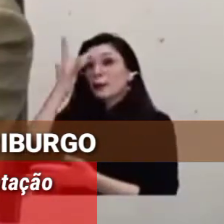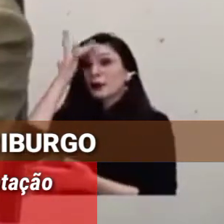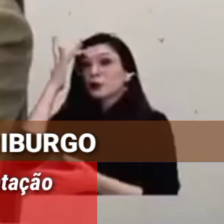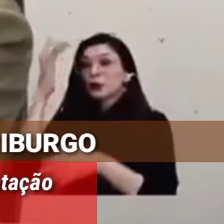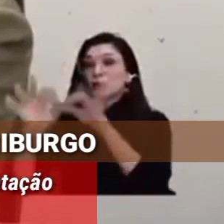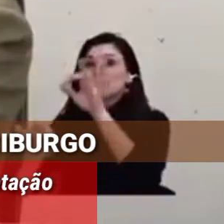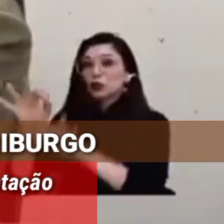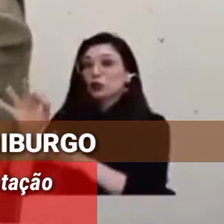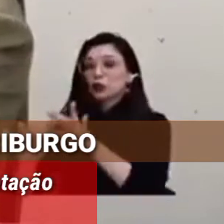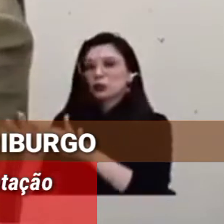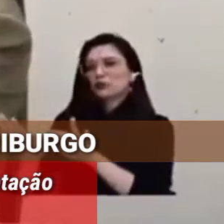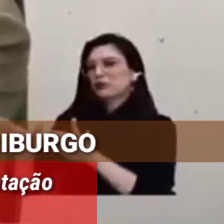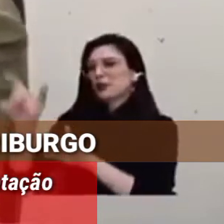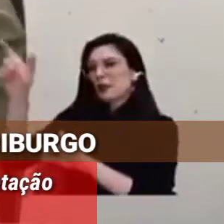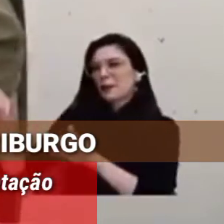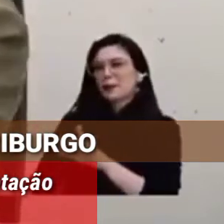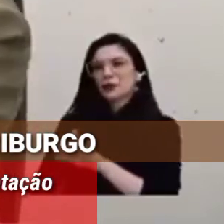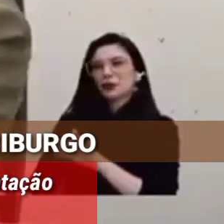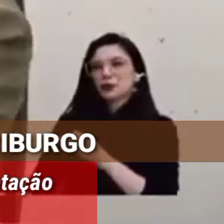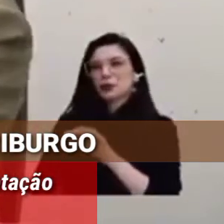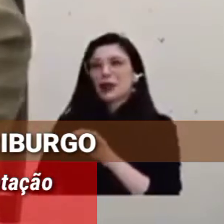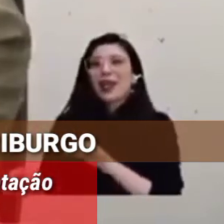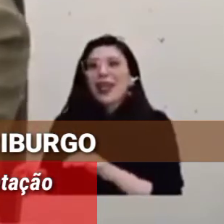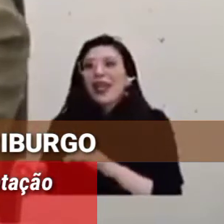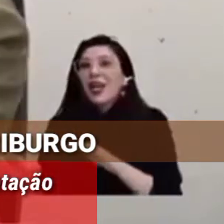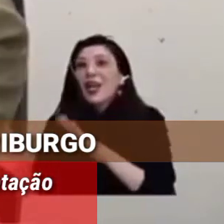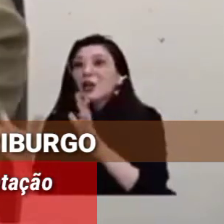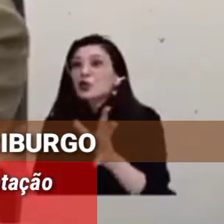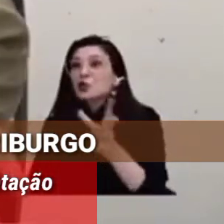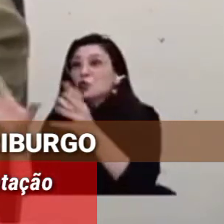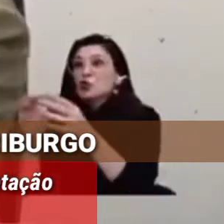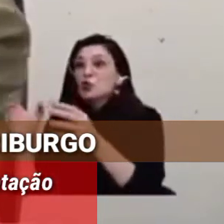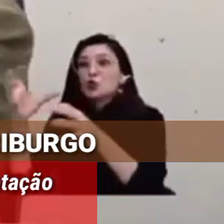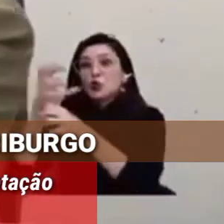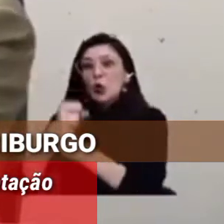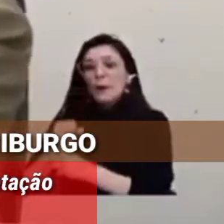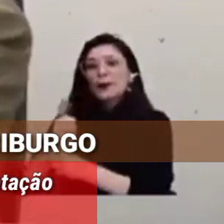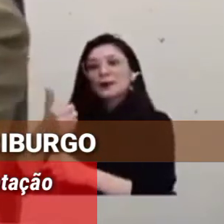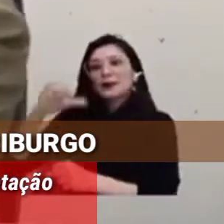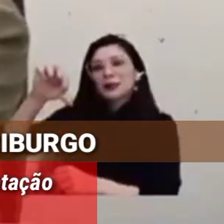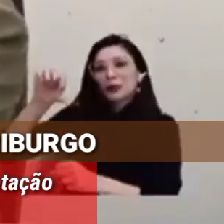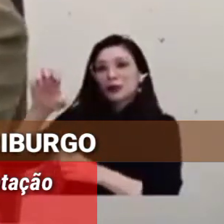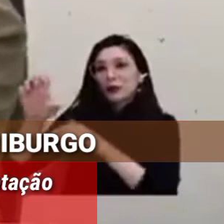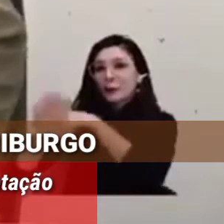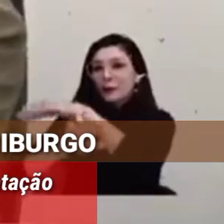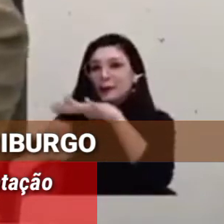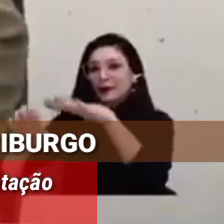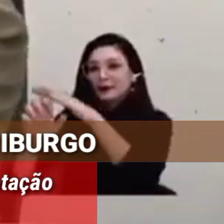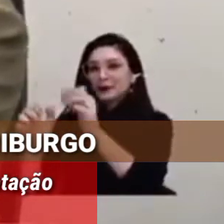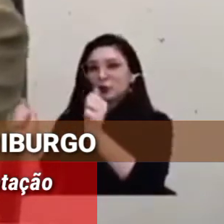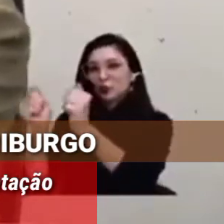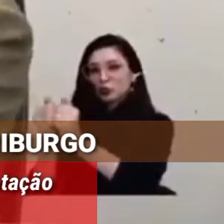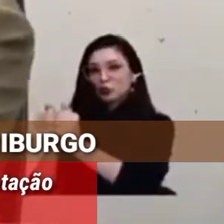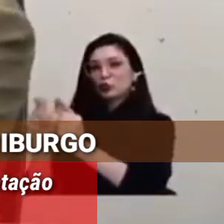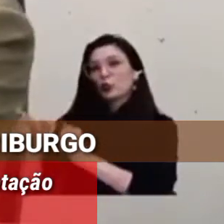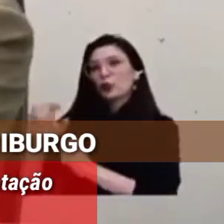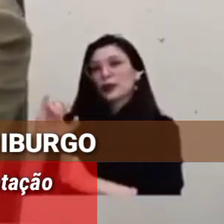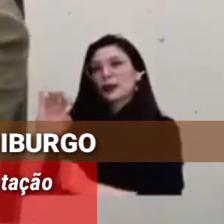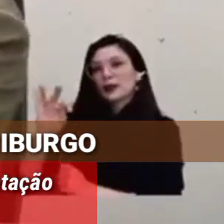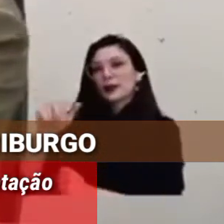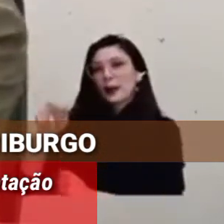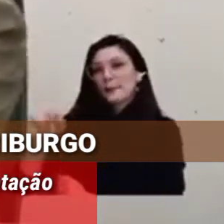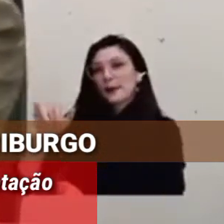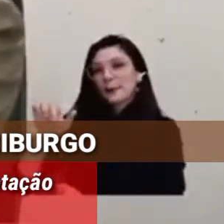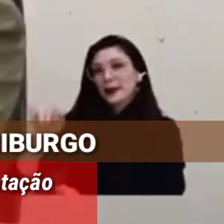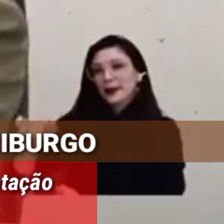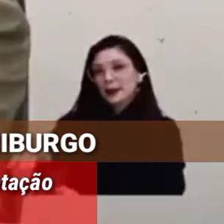física, ali Itapemirim é um grupo de 19 empresas. São 19 empresas hoje o Grupo Itapemirim.